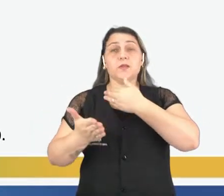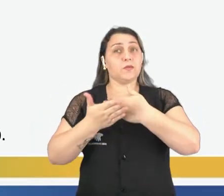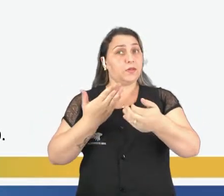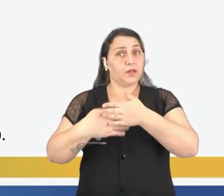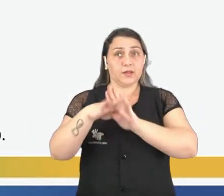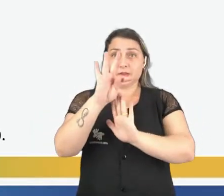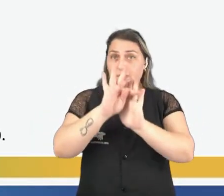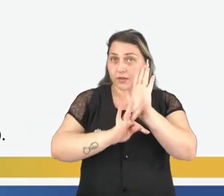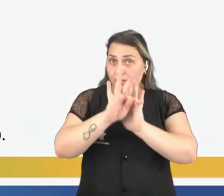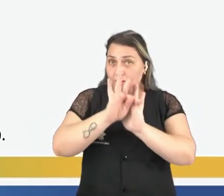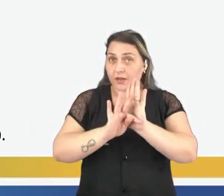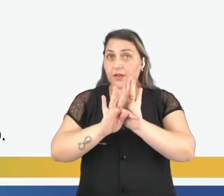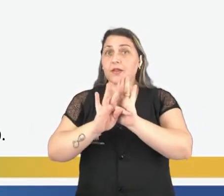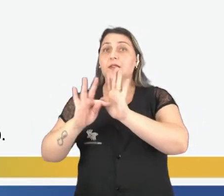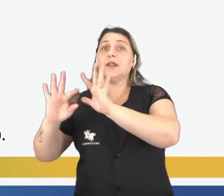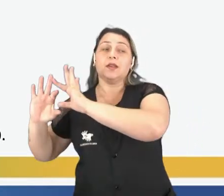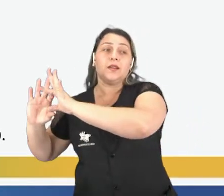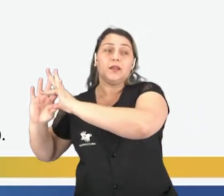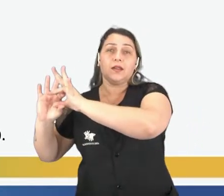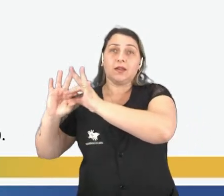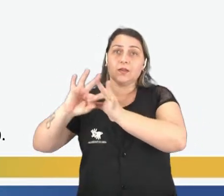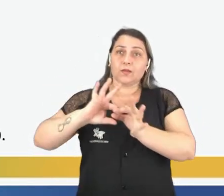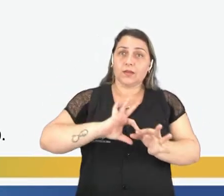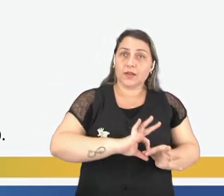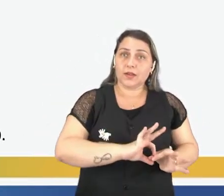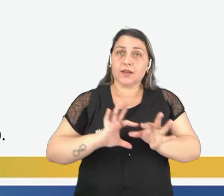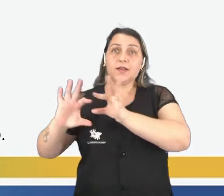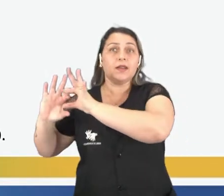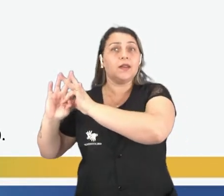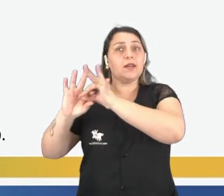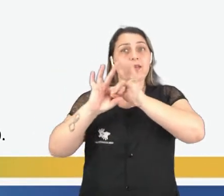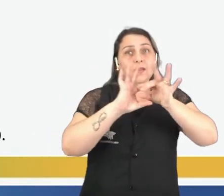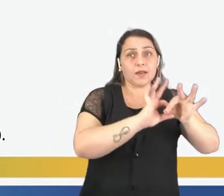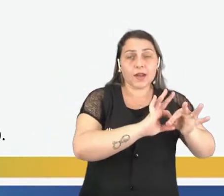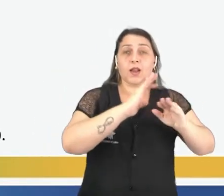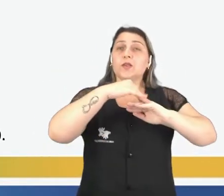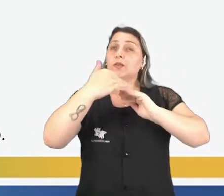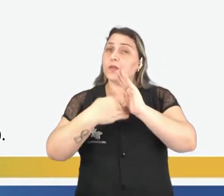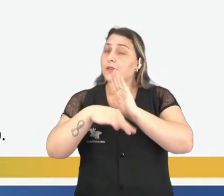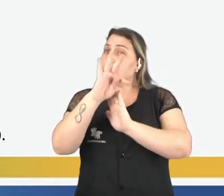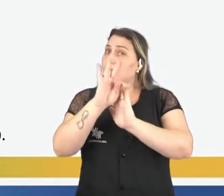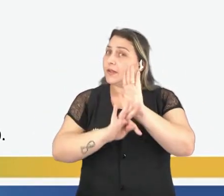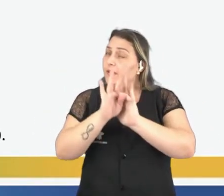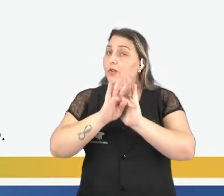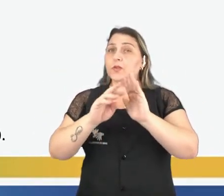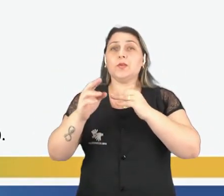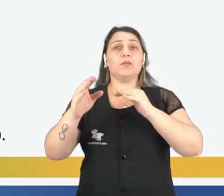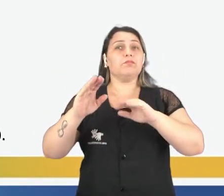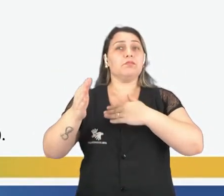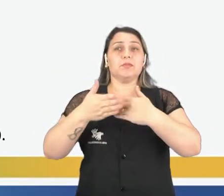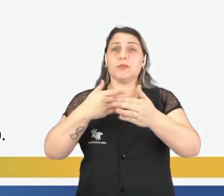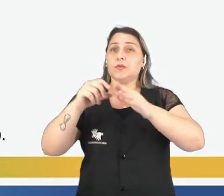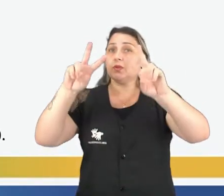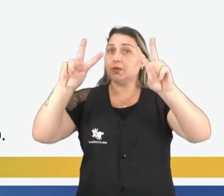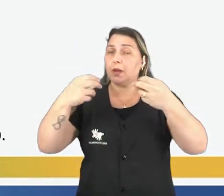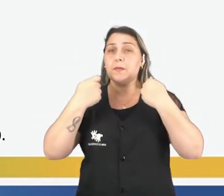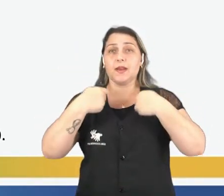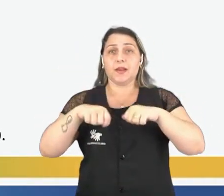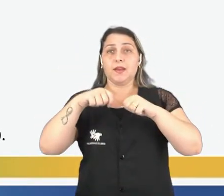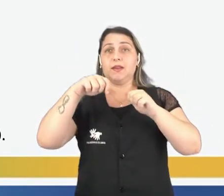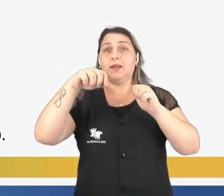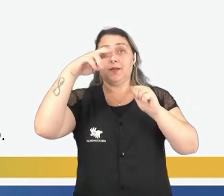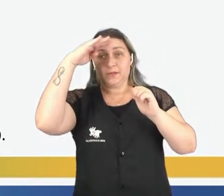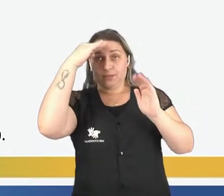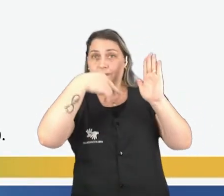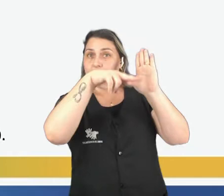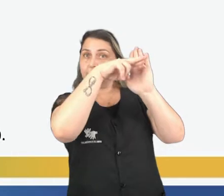texto, a coerência e a coesão. Todo texto de qualquer natureza deve obedecer a esses principais